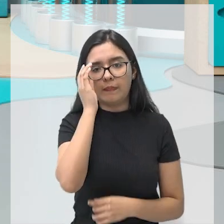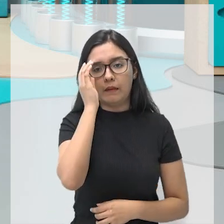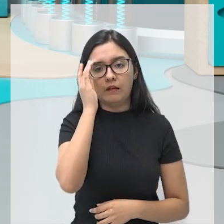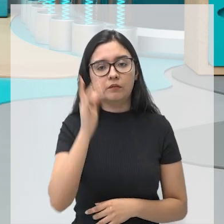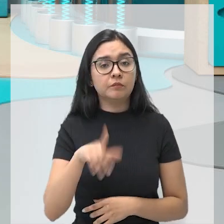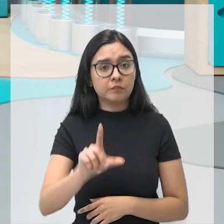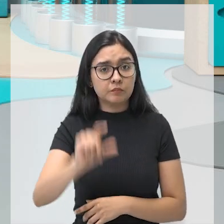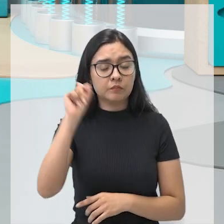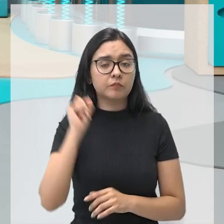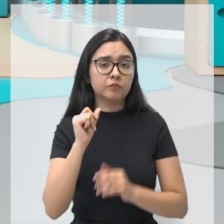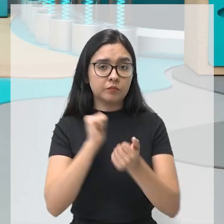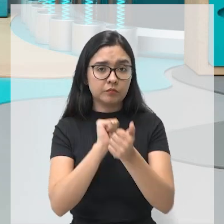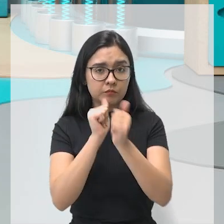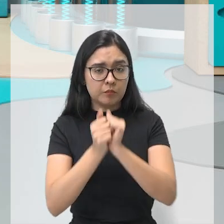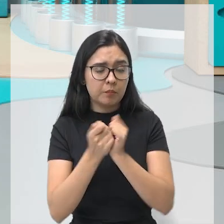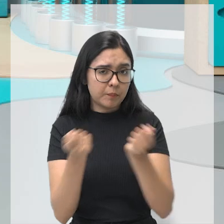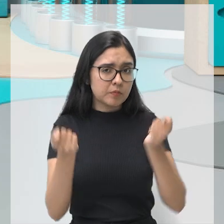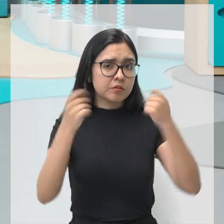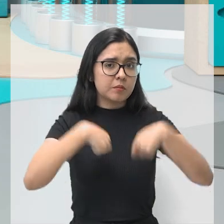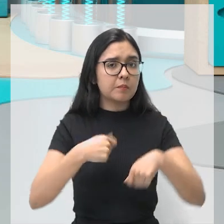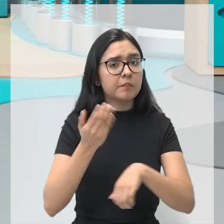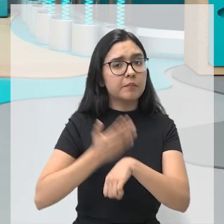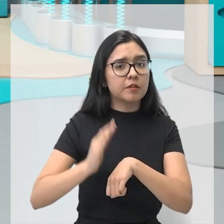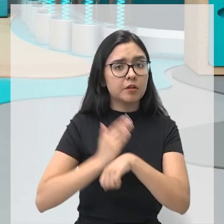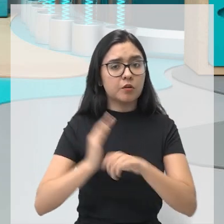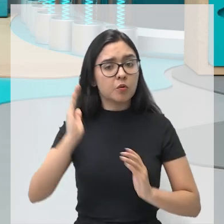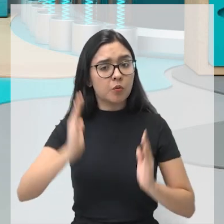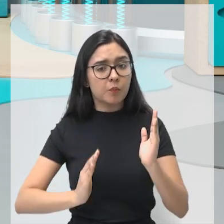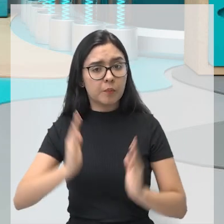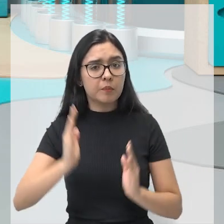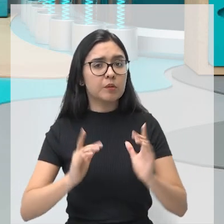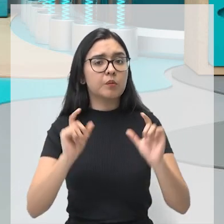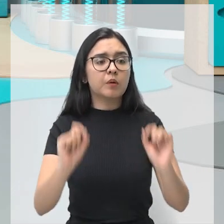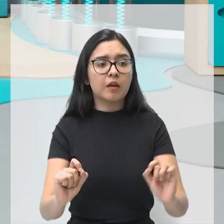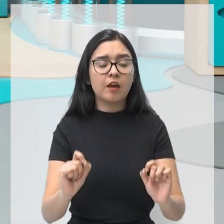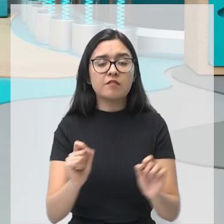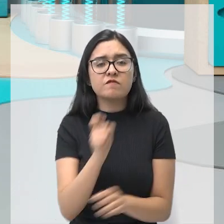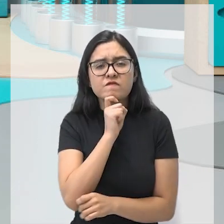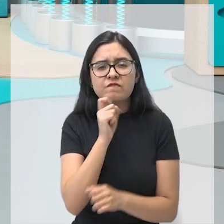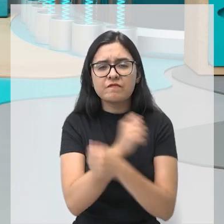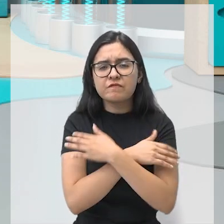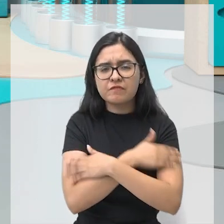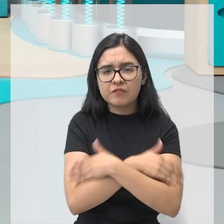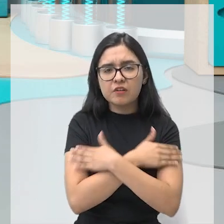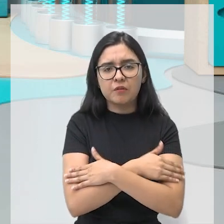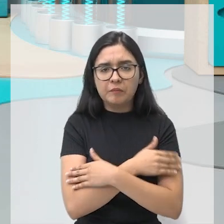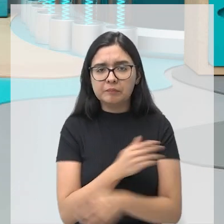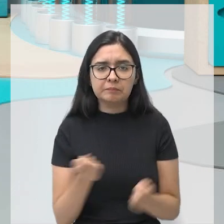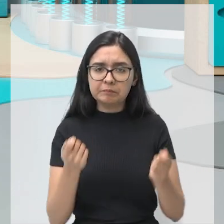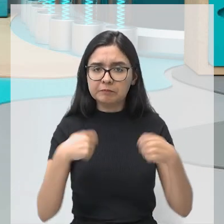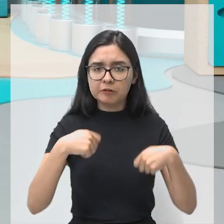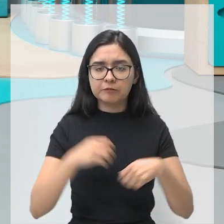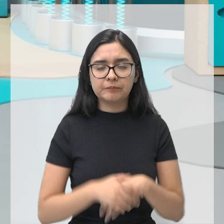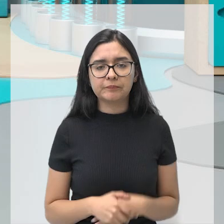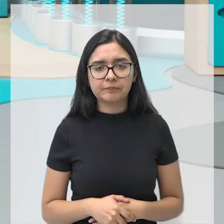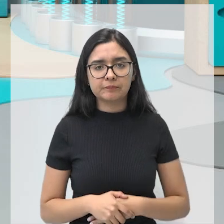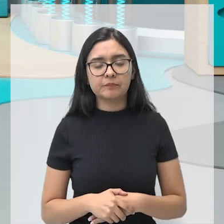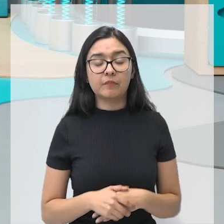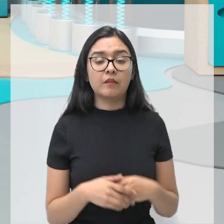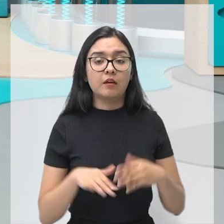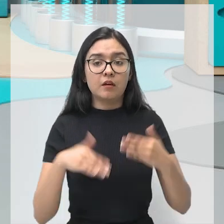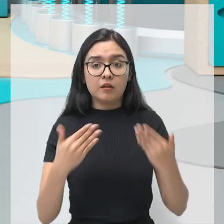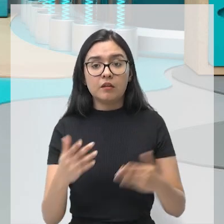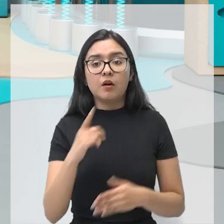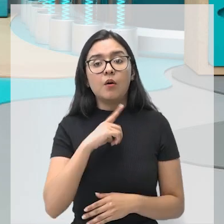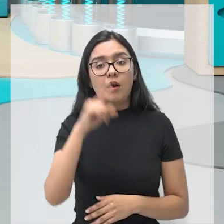uma opção de modalidade que pudesse ser praticada durante o rigoroso inverno. E claro que é um